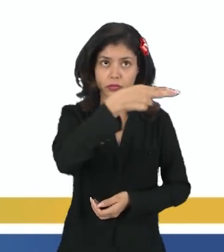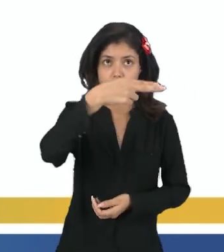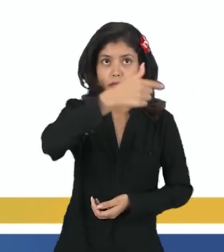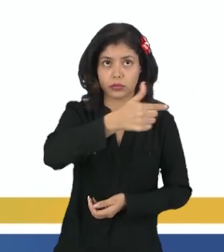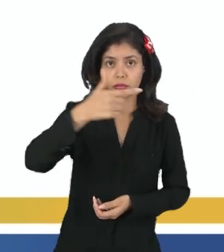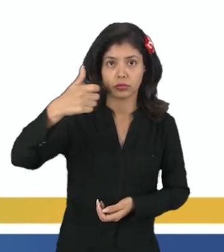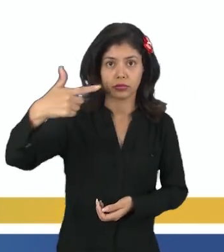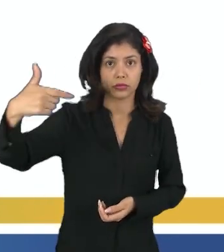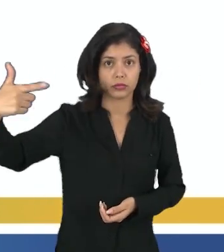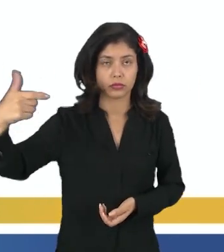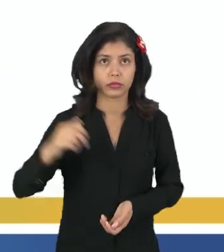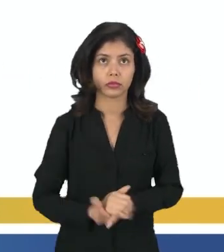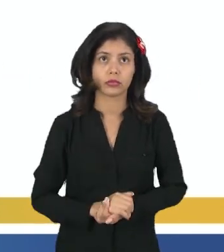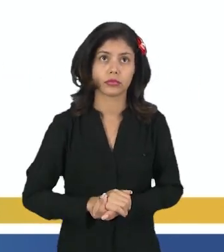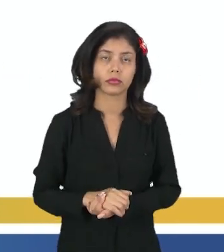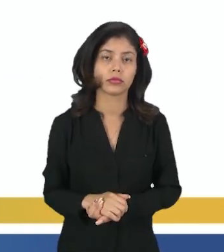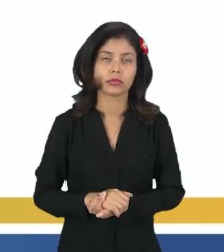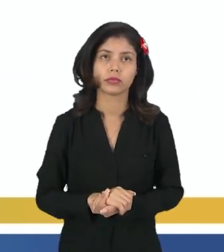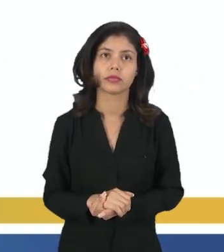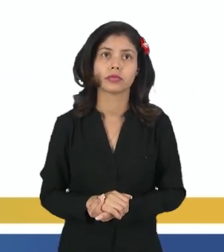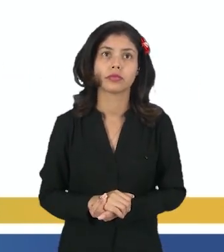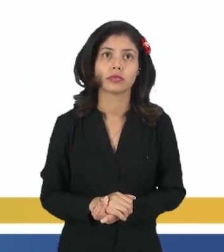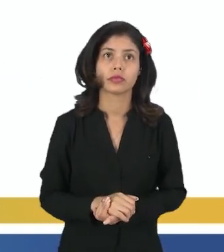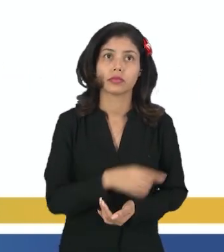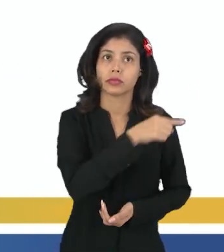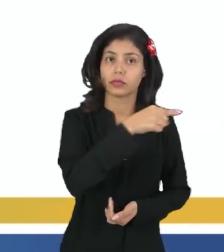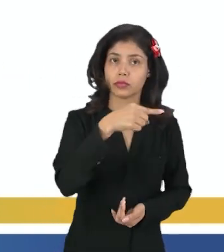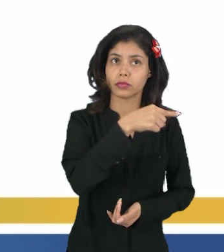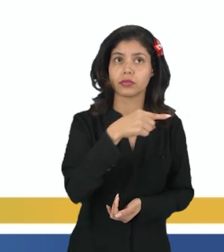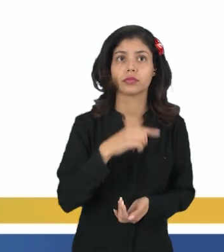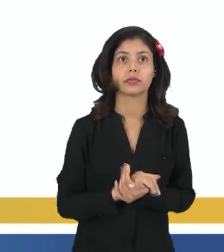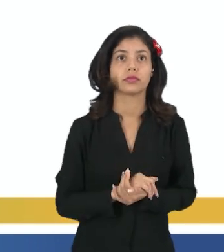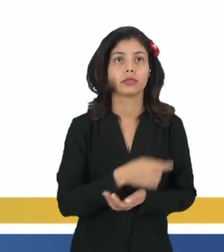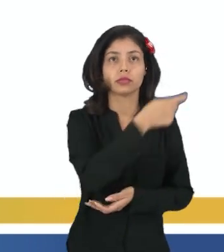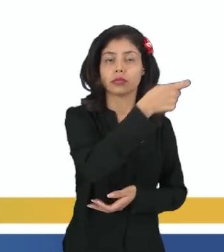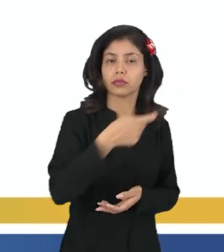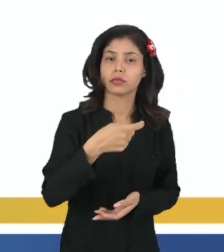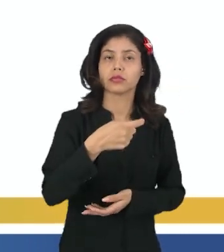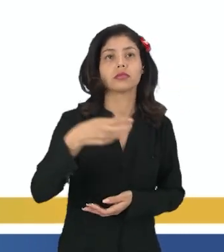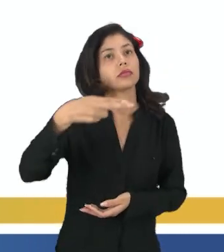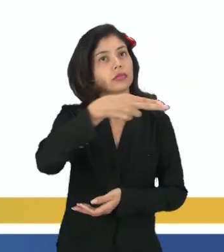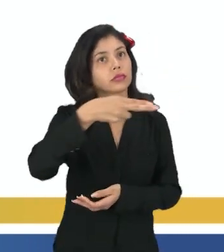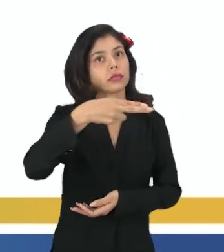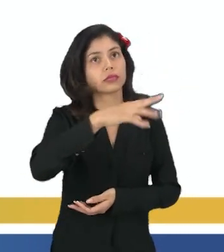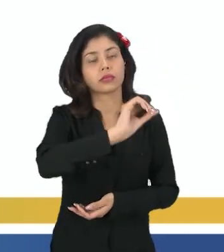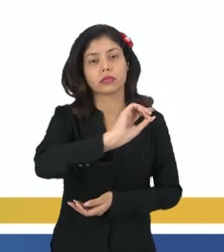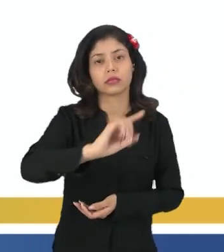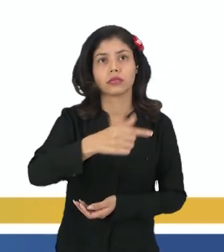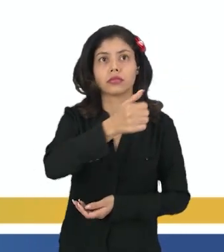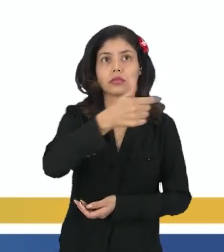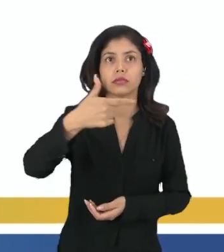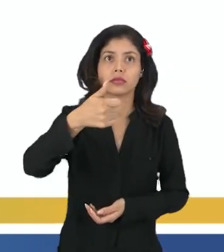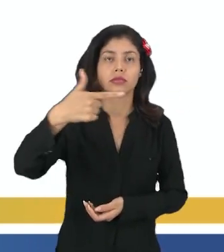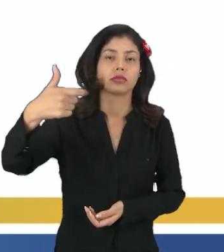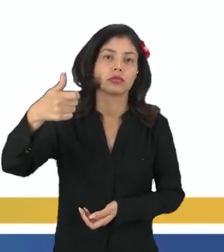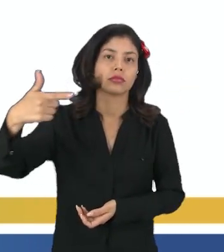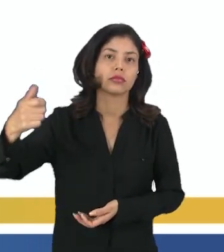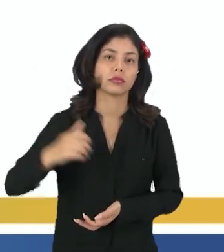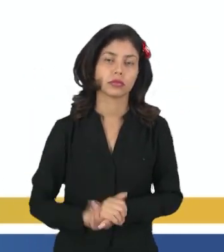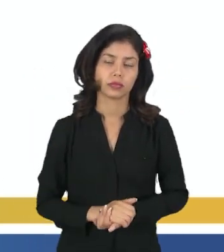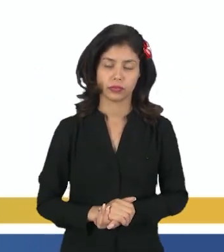sen x = 21,21 2011 - momento um cara daquele Inicial x igual a